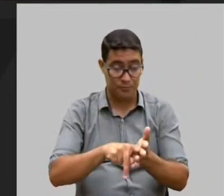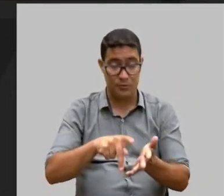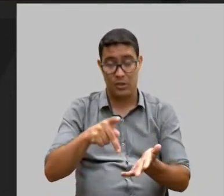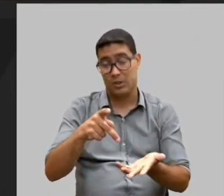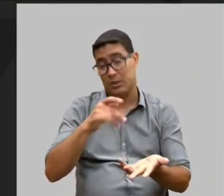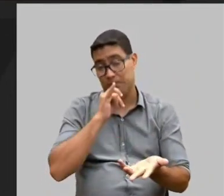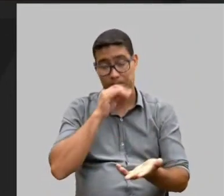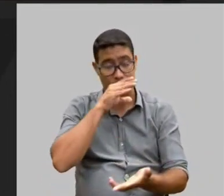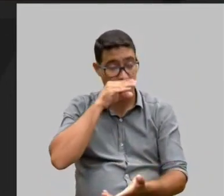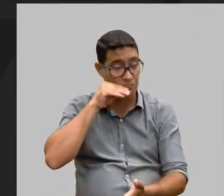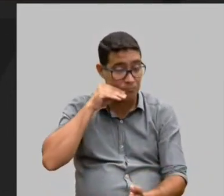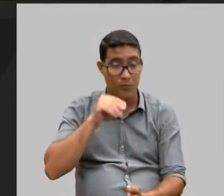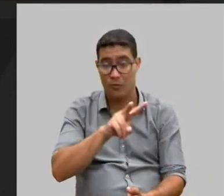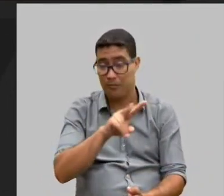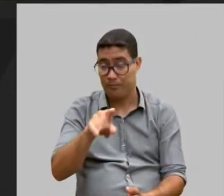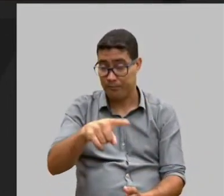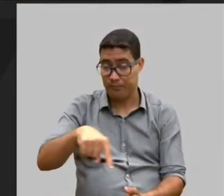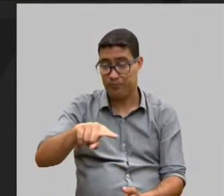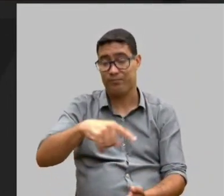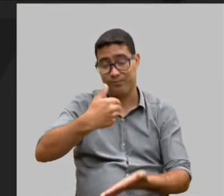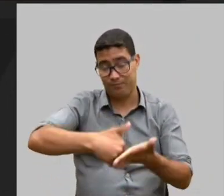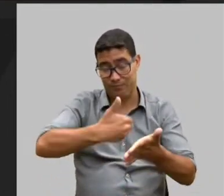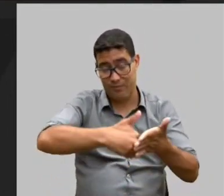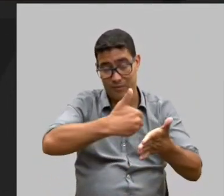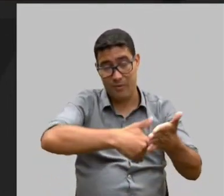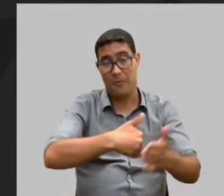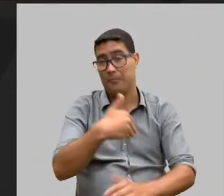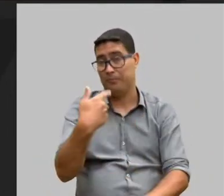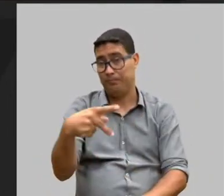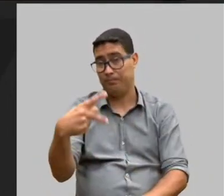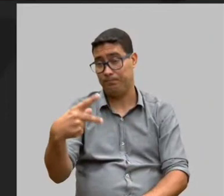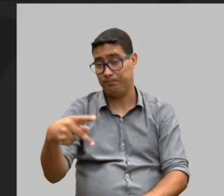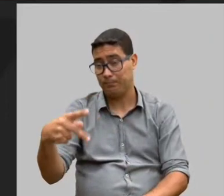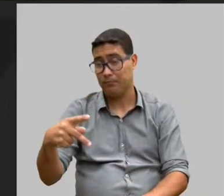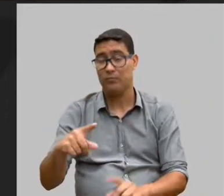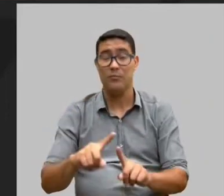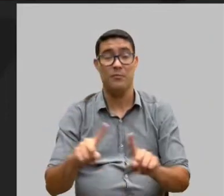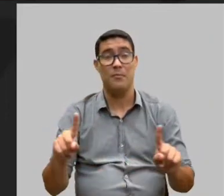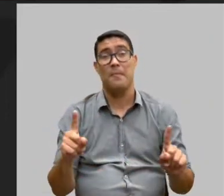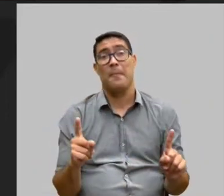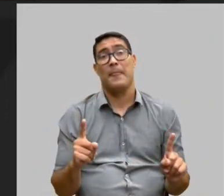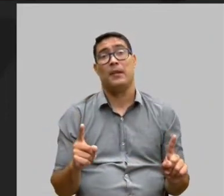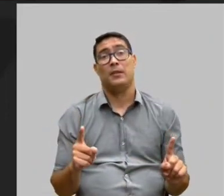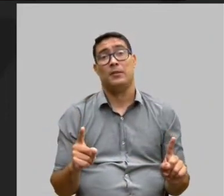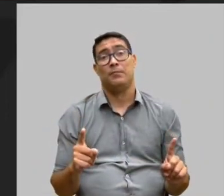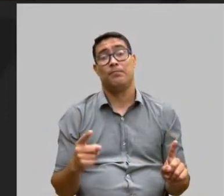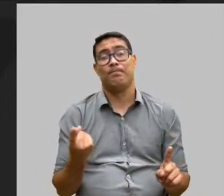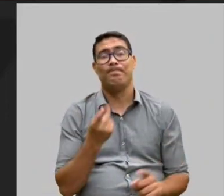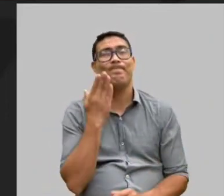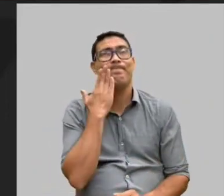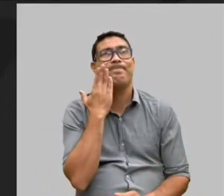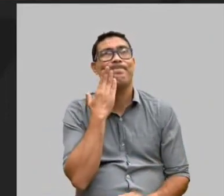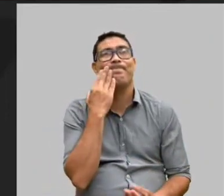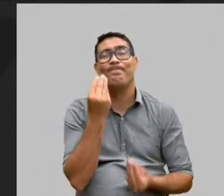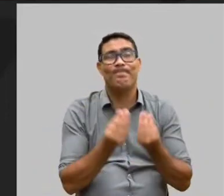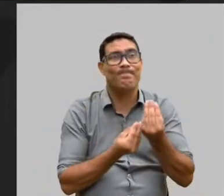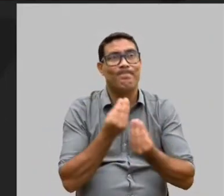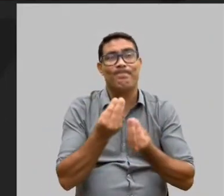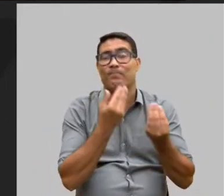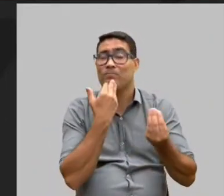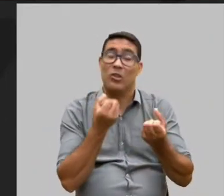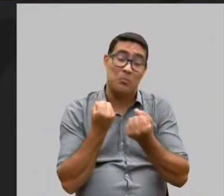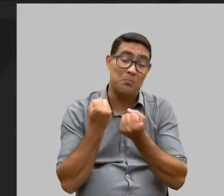mod fal que vai penalizar e vai gerar o caos social e eh certamente e ao mesmo tempo fica concedendo benefícios fiscais